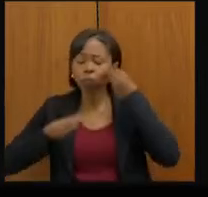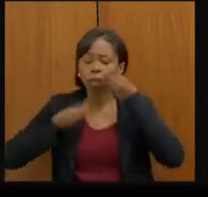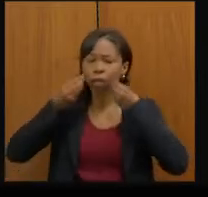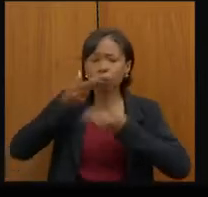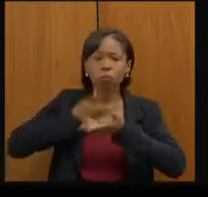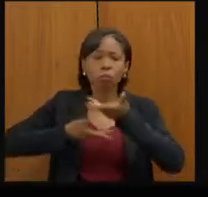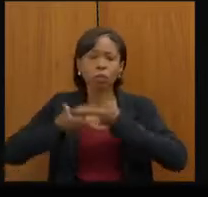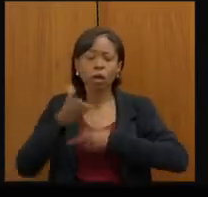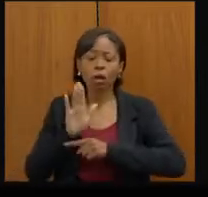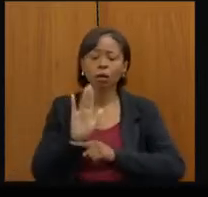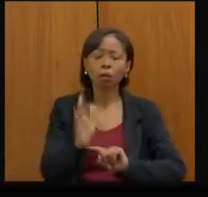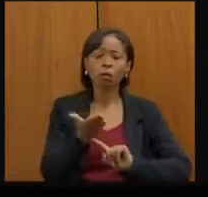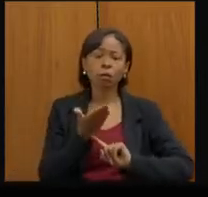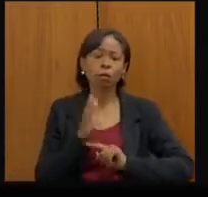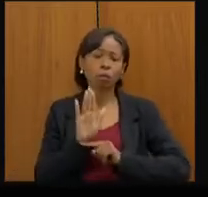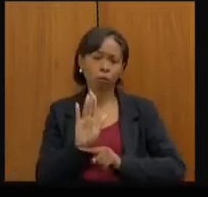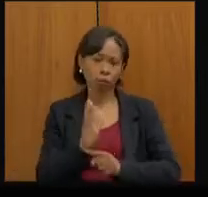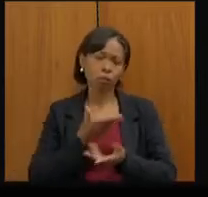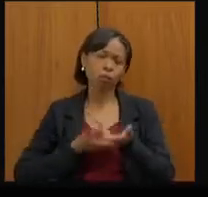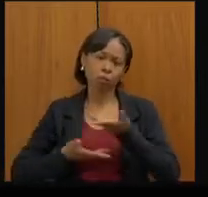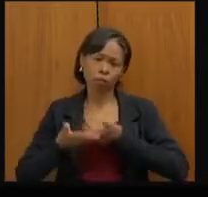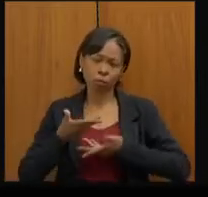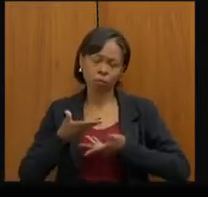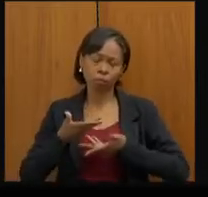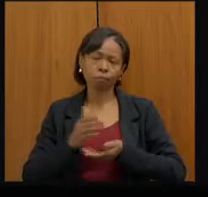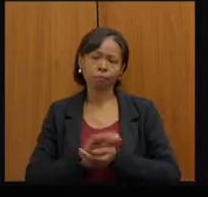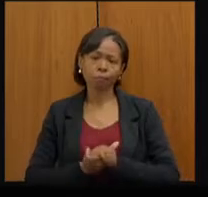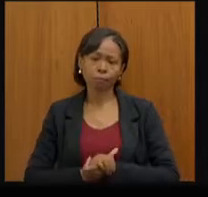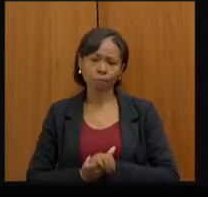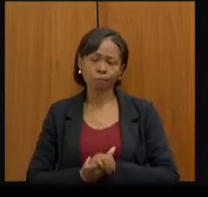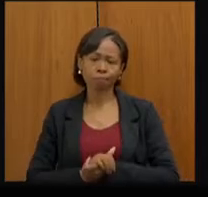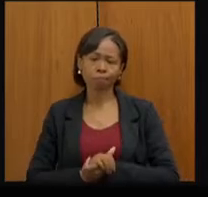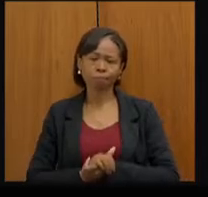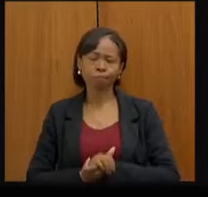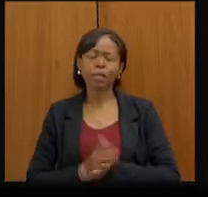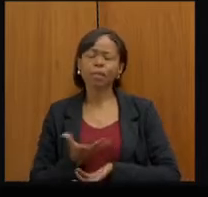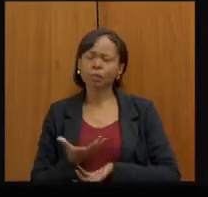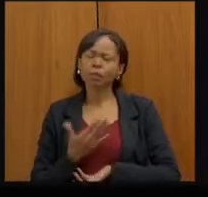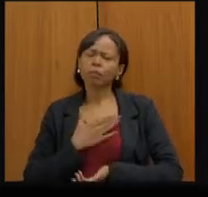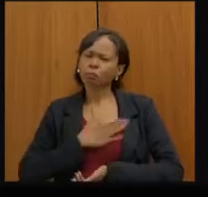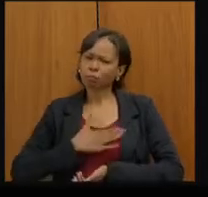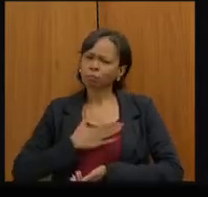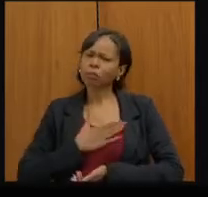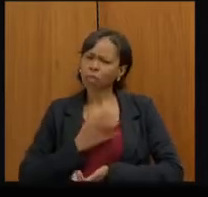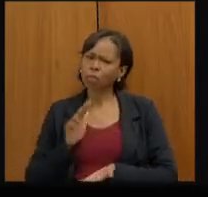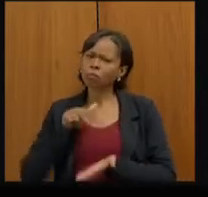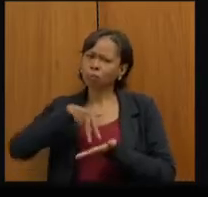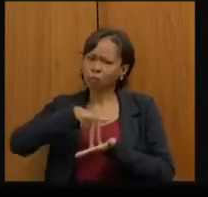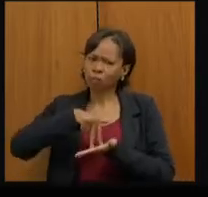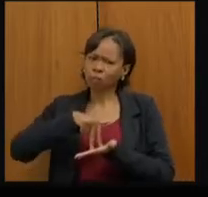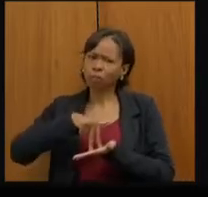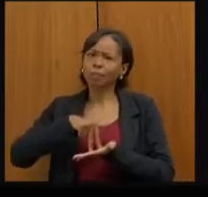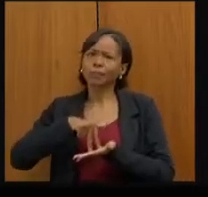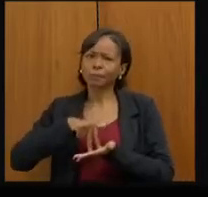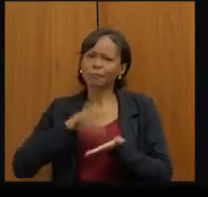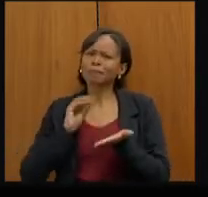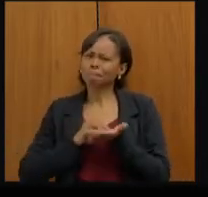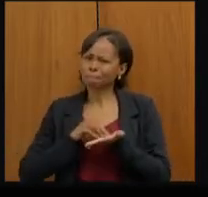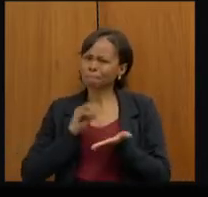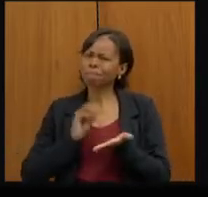isso finalizo dizer que é um prazer estar aqui presente temos muito a comemorar os 15 anos da